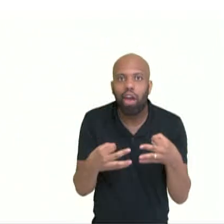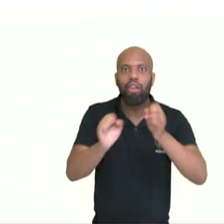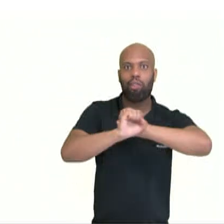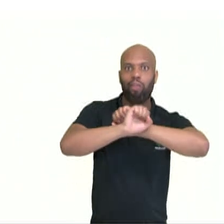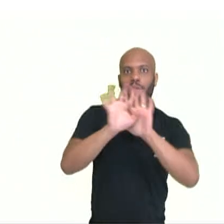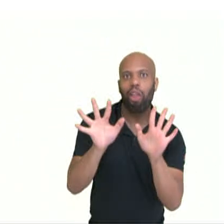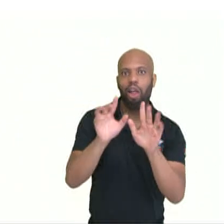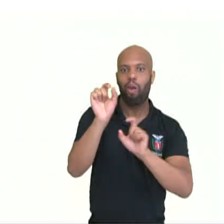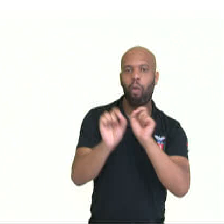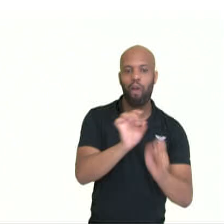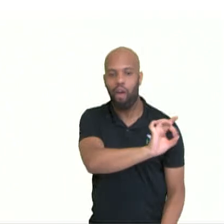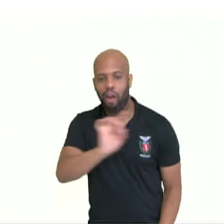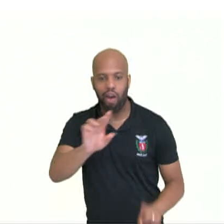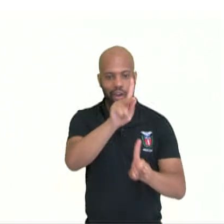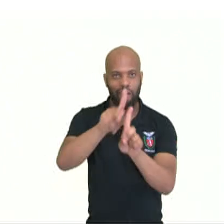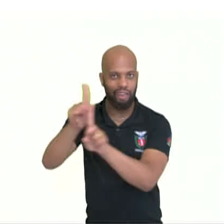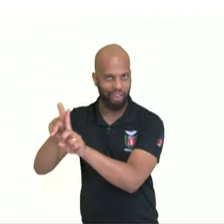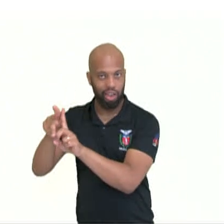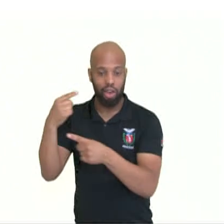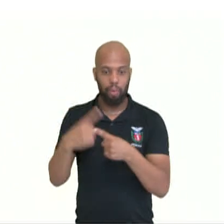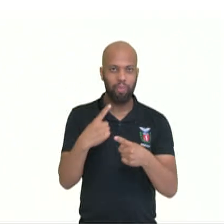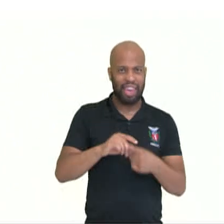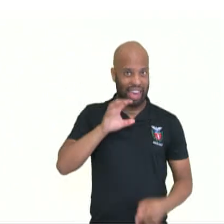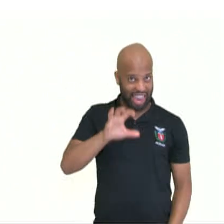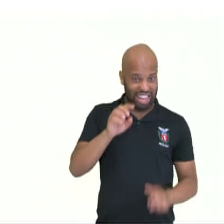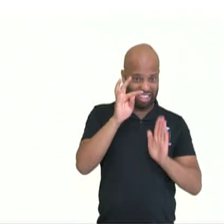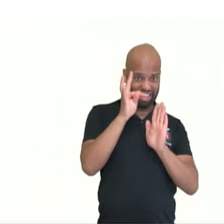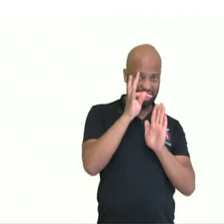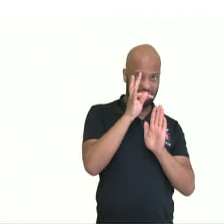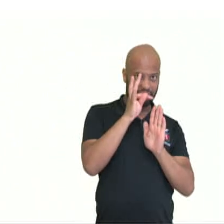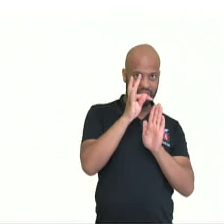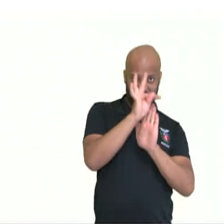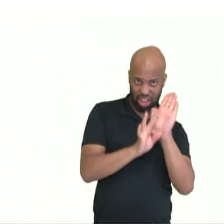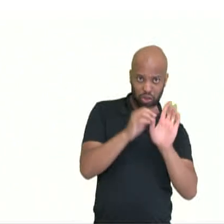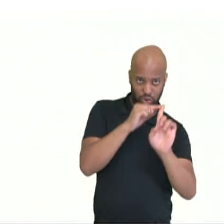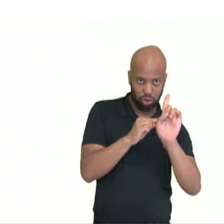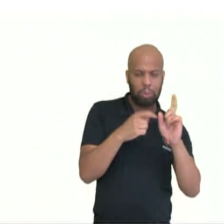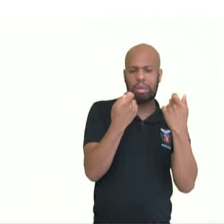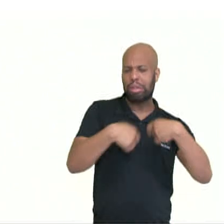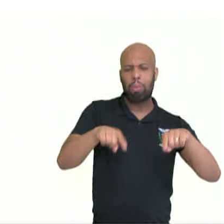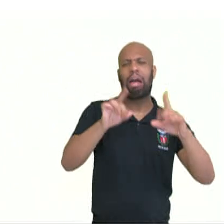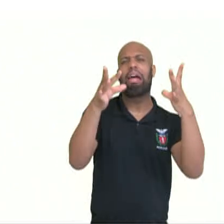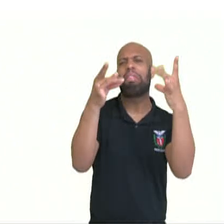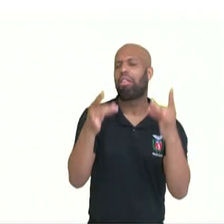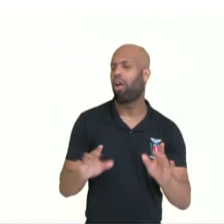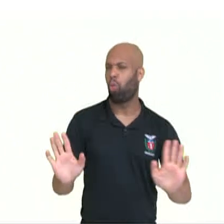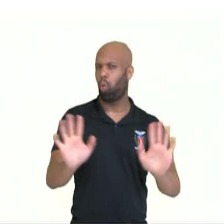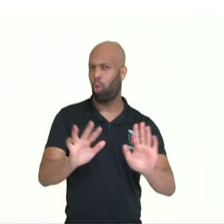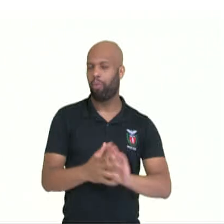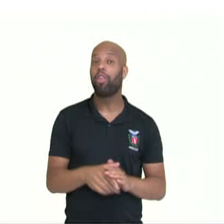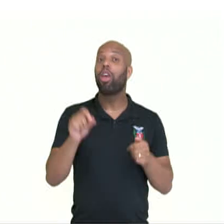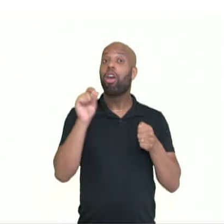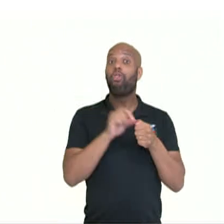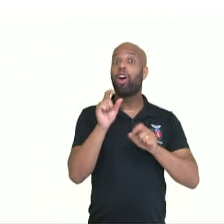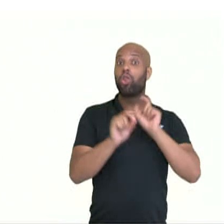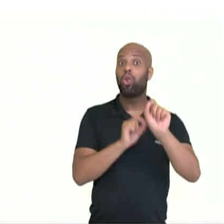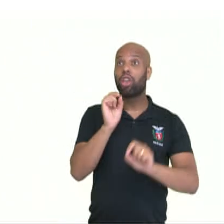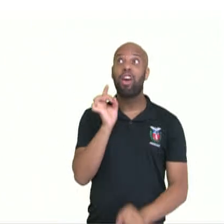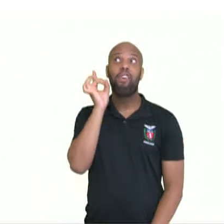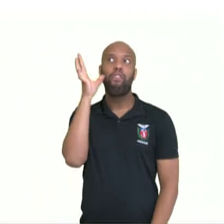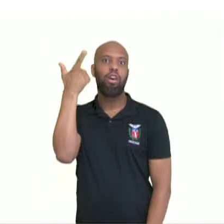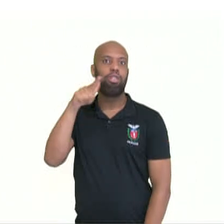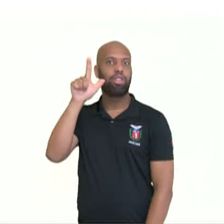O tema é livre. Você pode falar de algo que acontece constantemente em seu bairro, por exemplo. O texto deverá